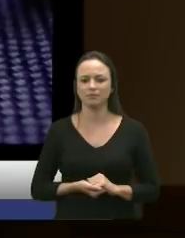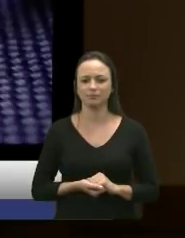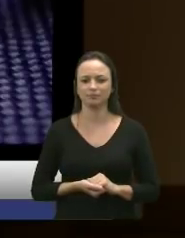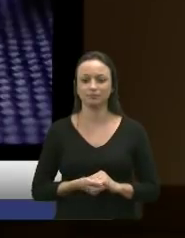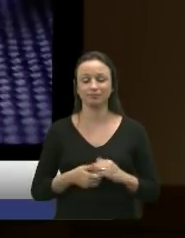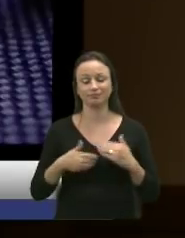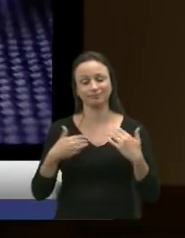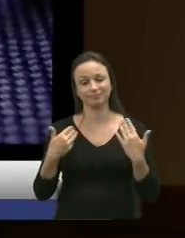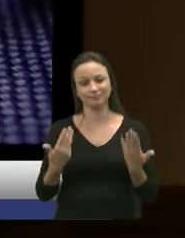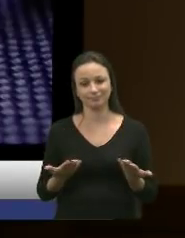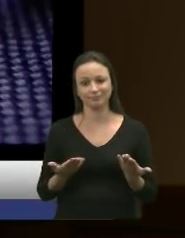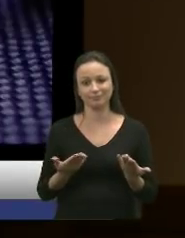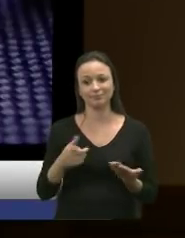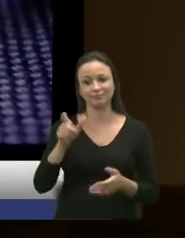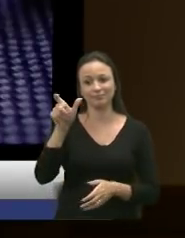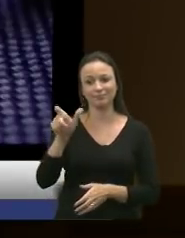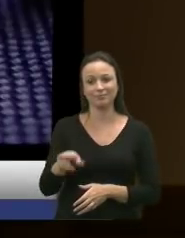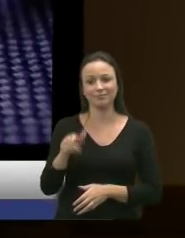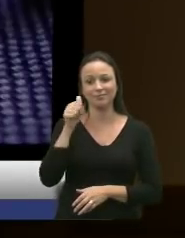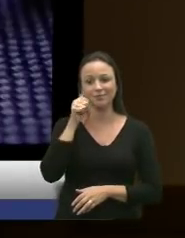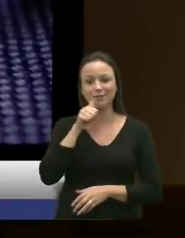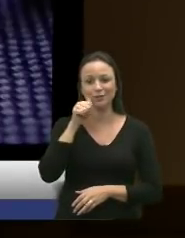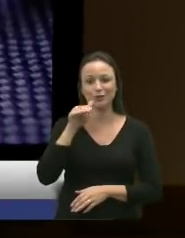Como valeu para essa garotinha aqui.